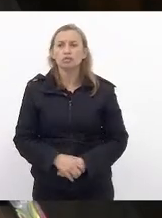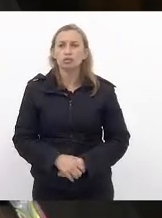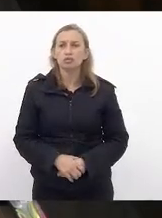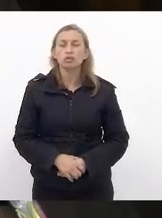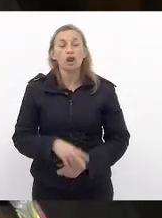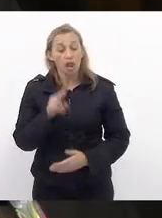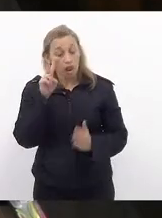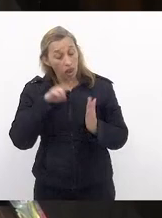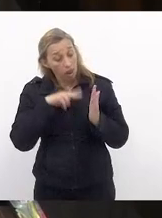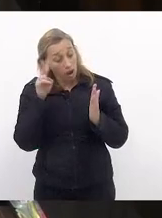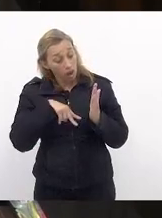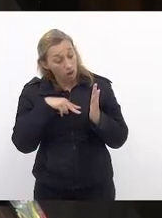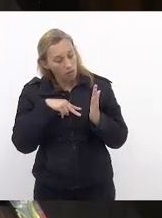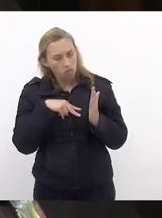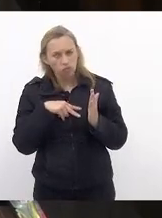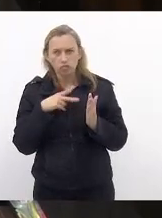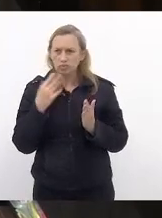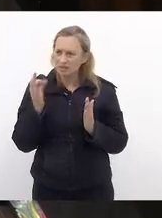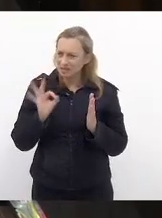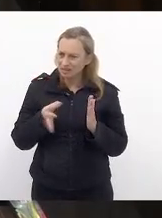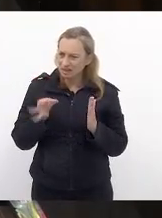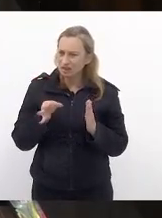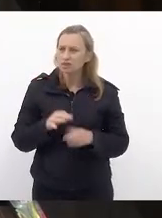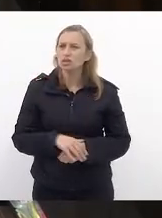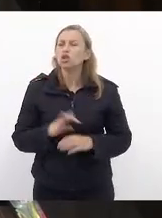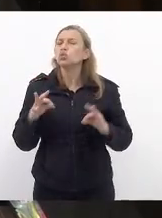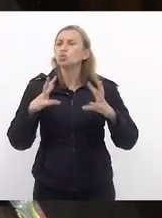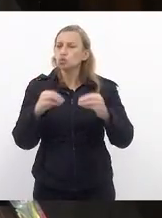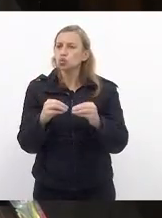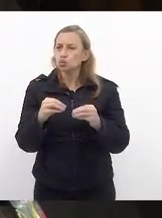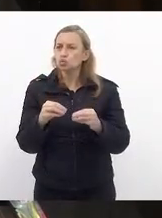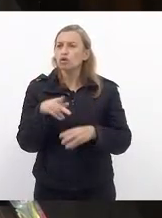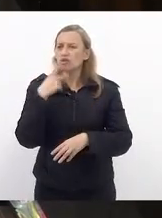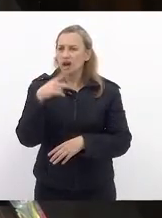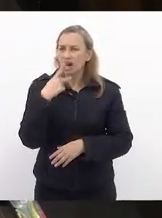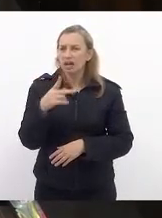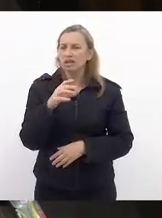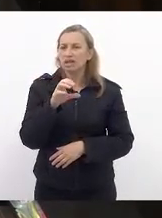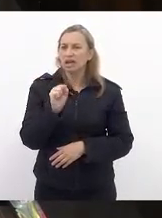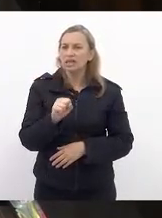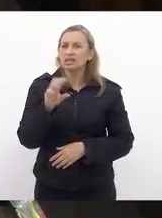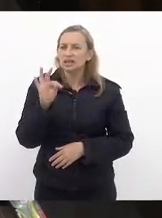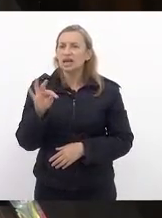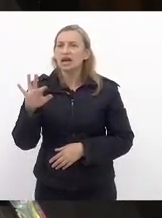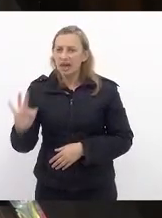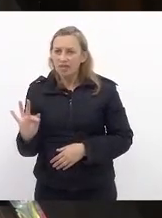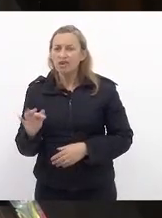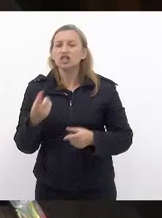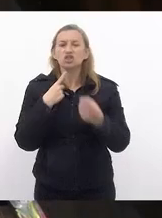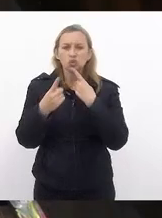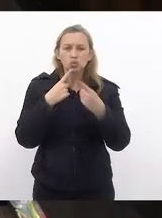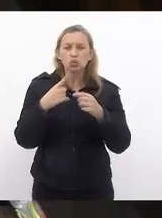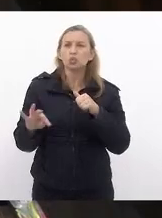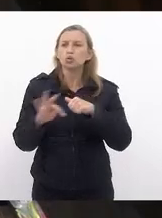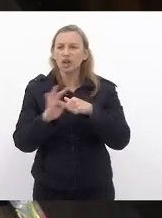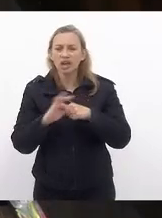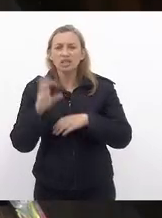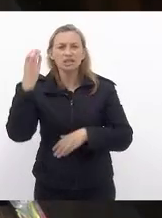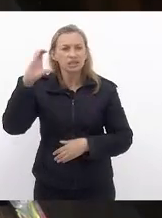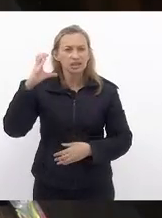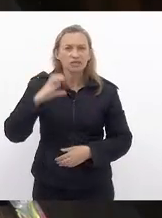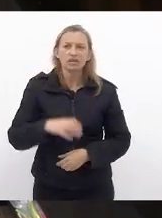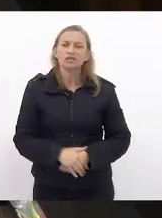leu com Rigor tudo aquilo que foi dito pelo STF toda a discussão técnica